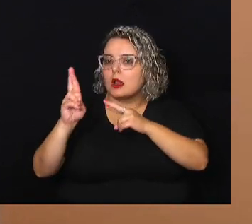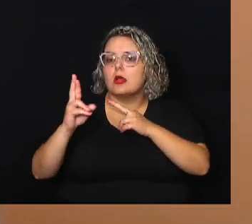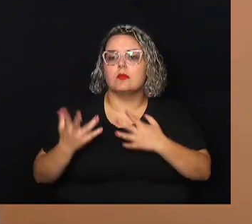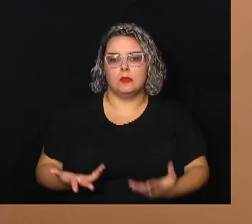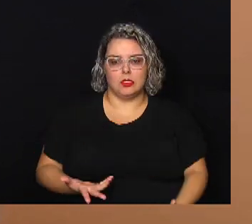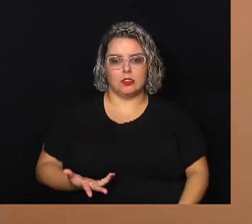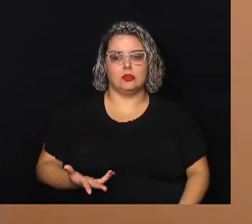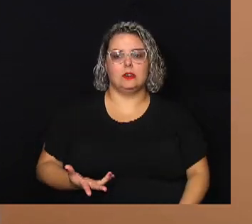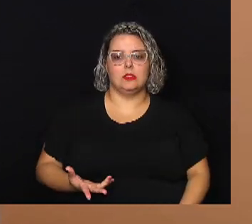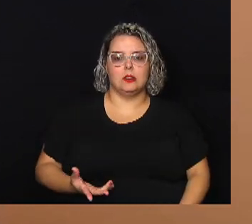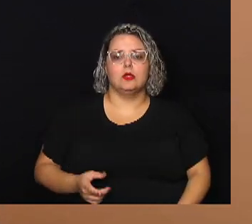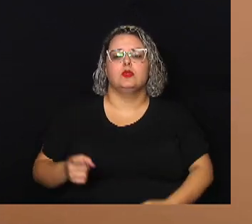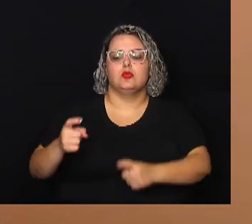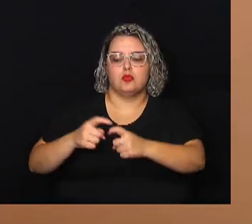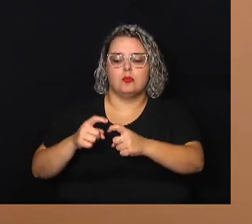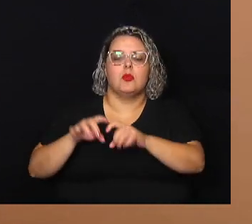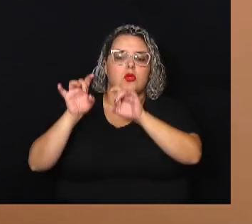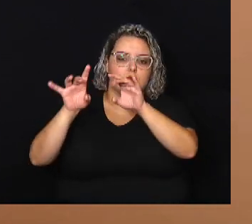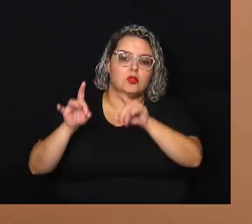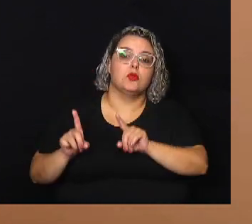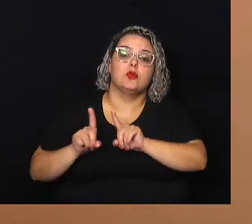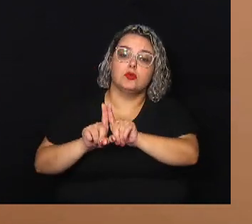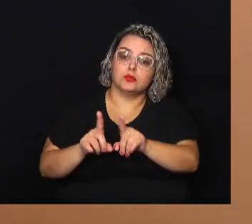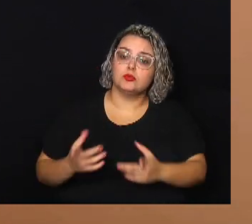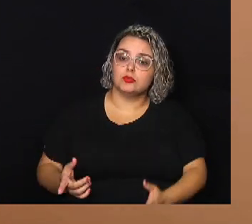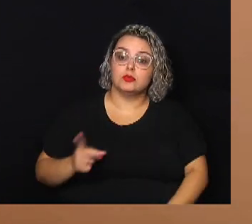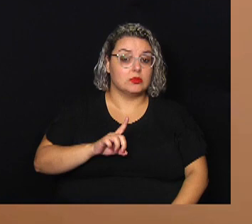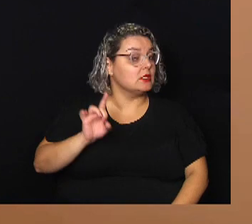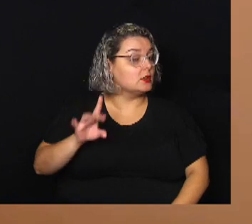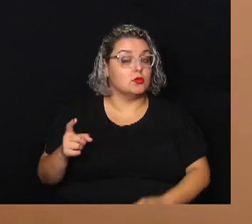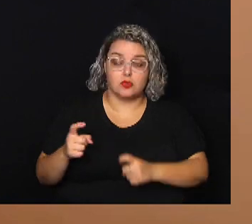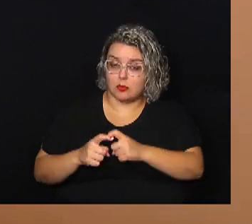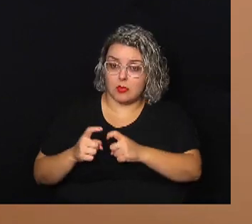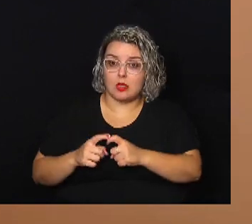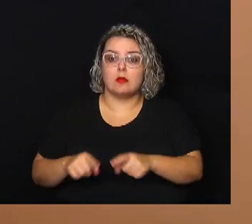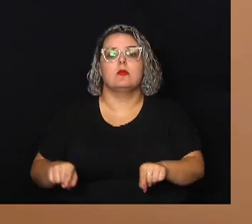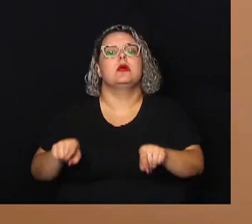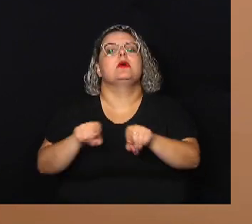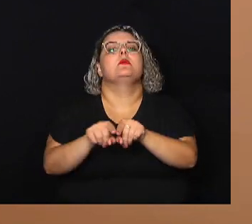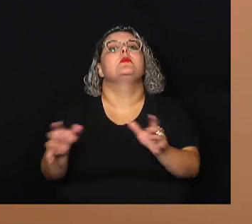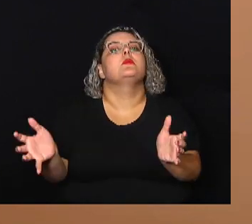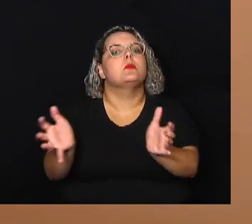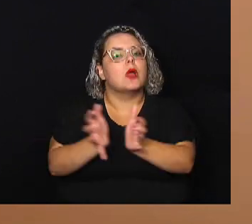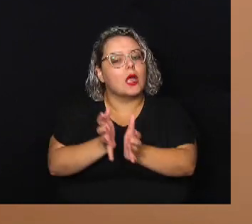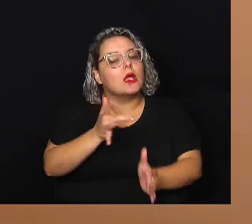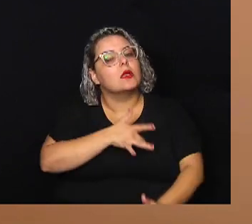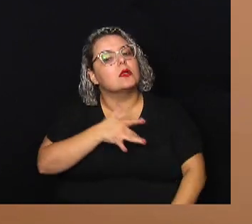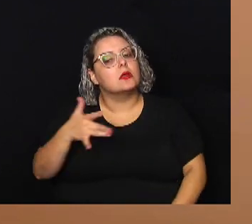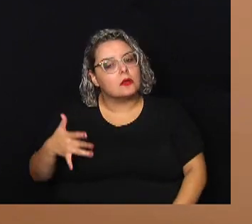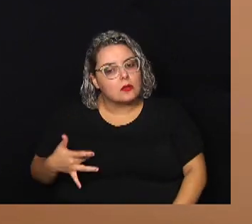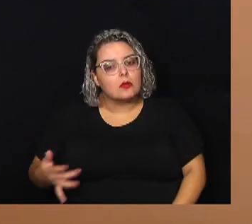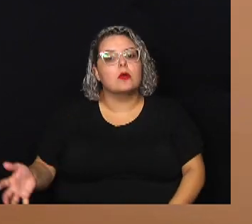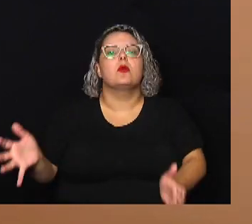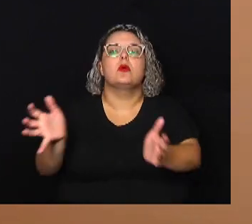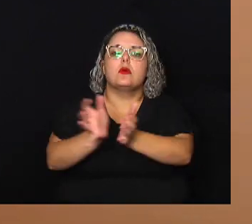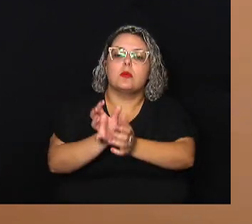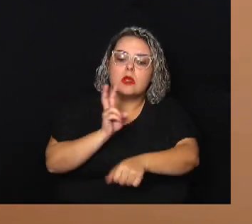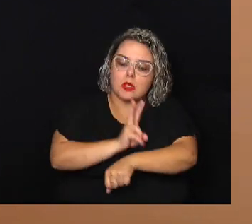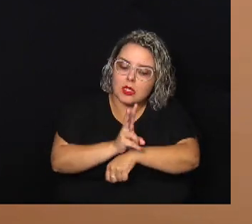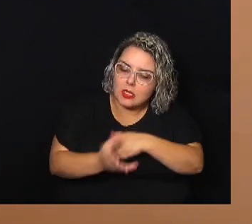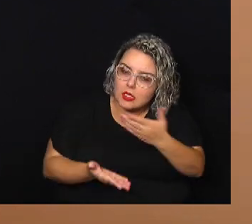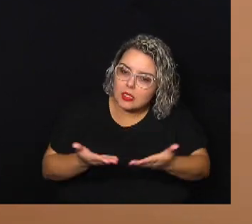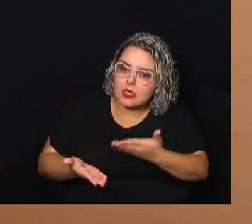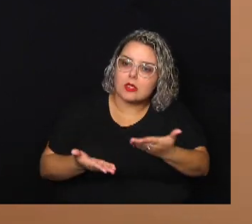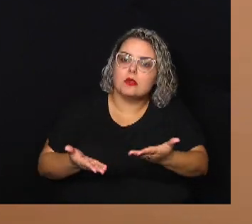médico especialista do lado de vocês, e não só um médico, mas também uma equipe de saúde, uma equipe de cuidado, uma linha